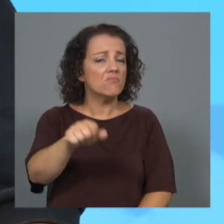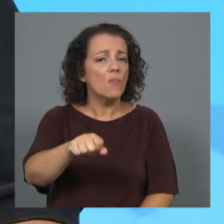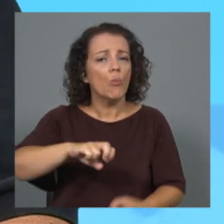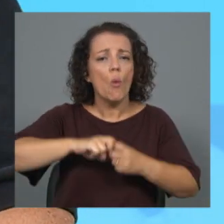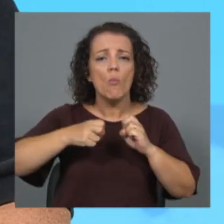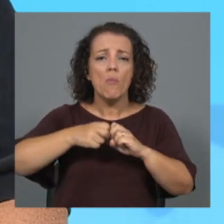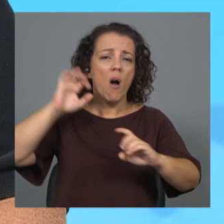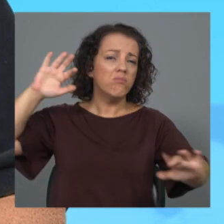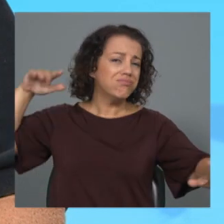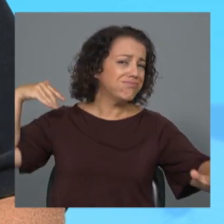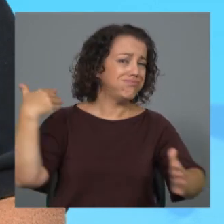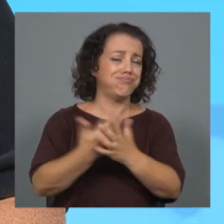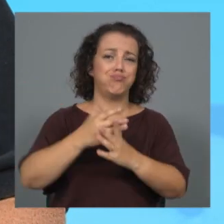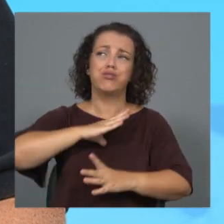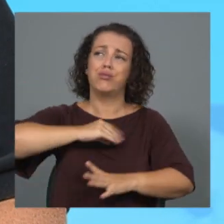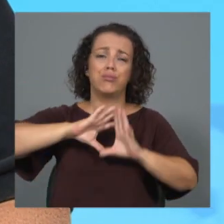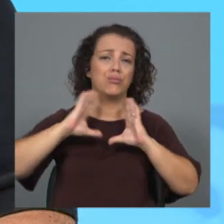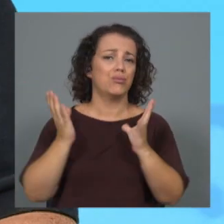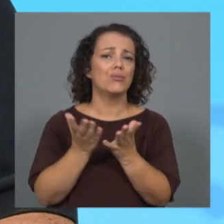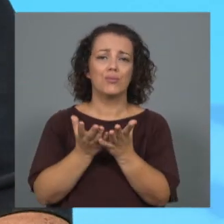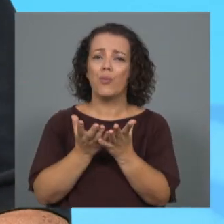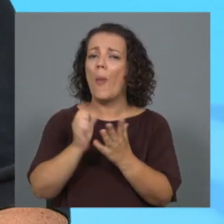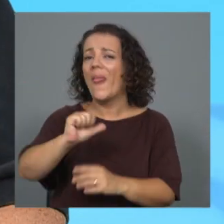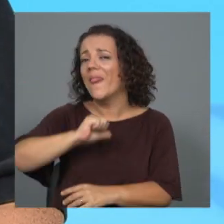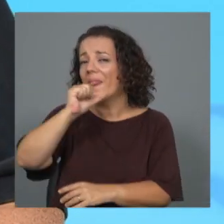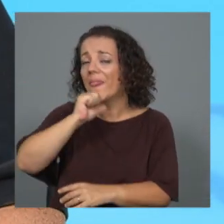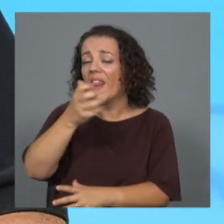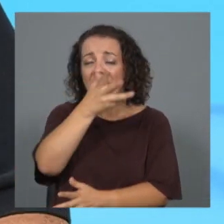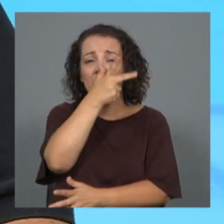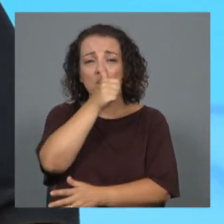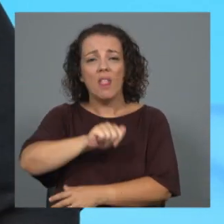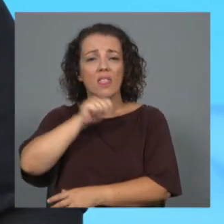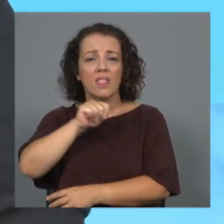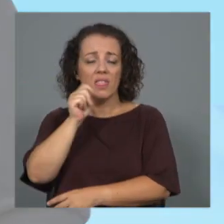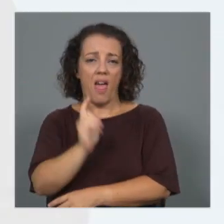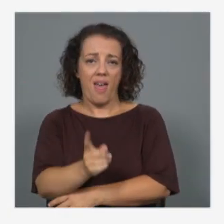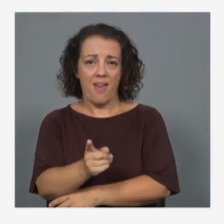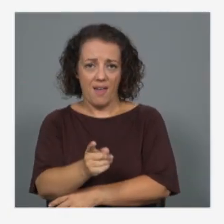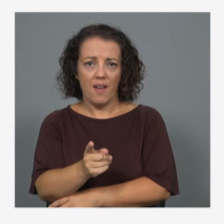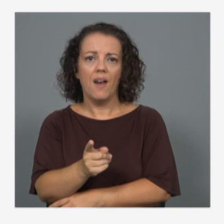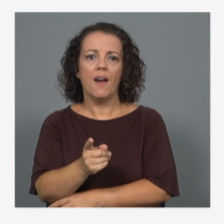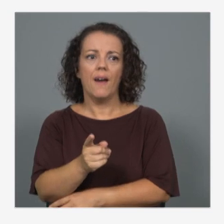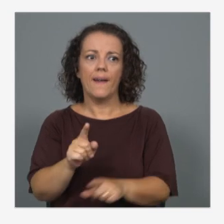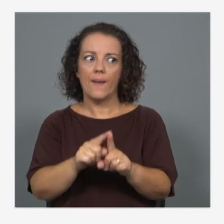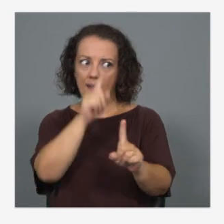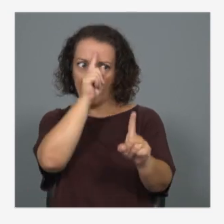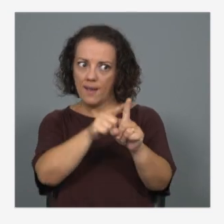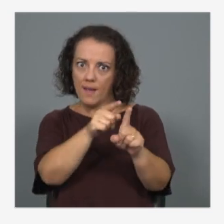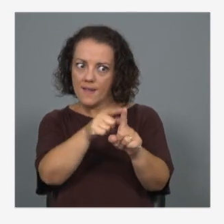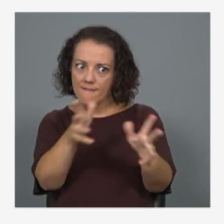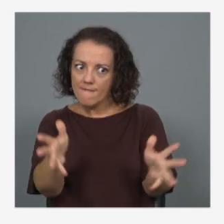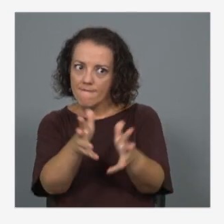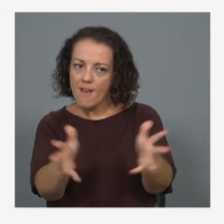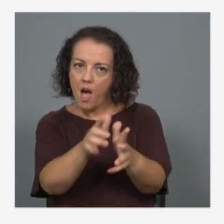Infelizmente, há uma tendência, há um impulso para o mal e para o egoísmo